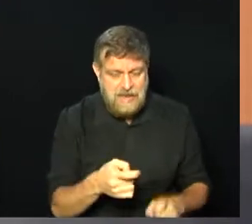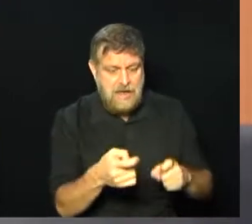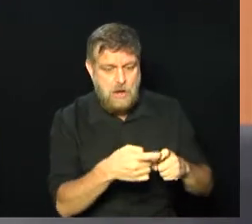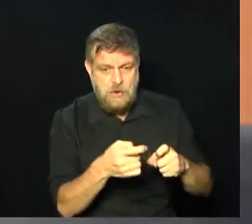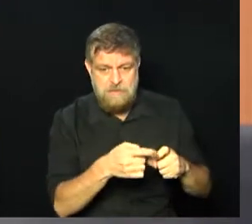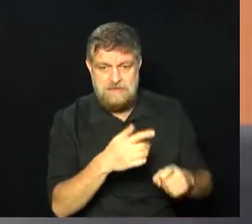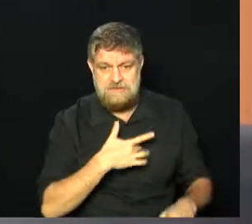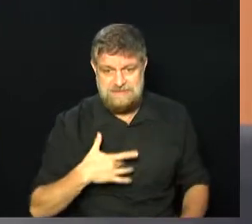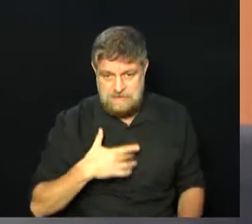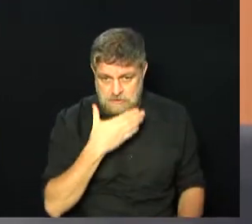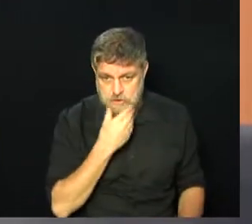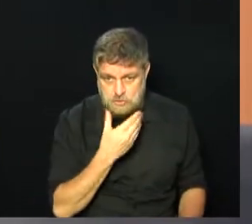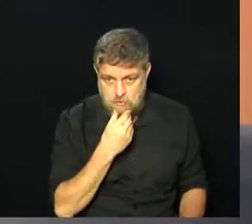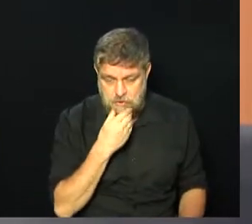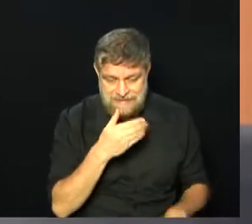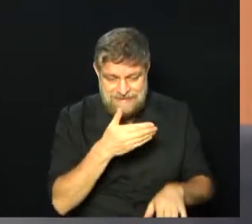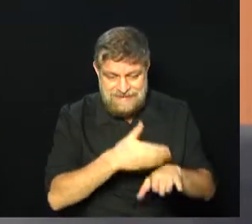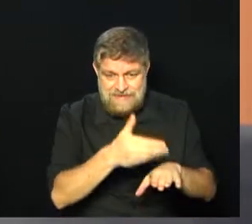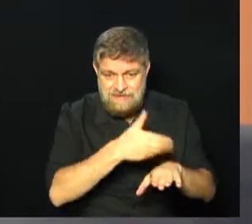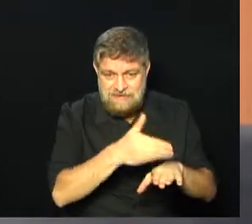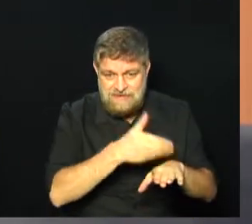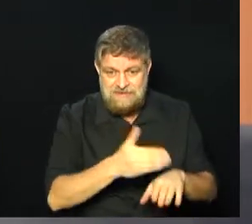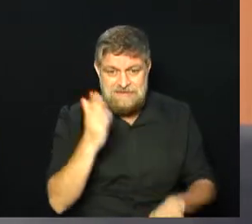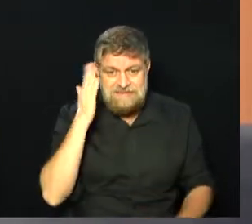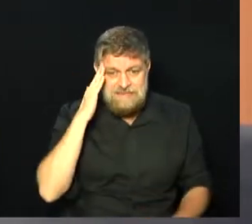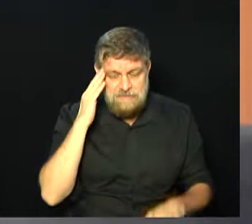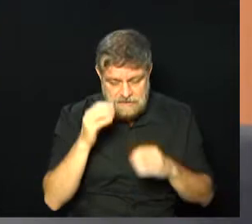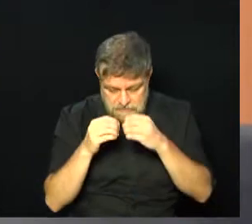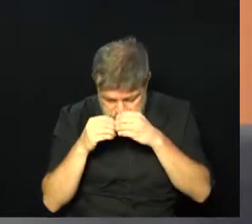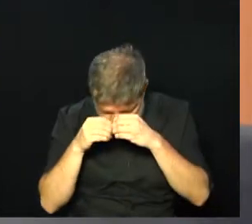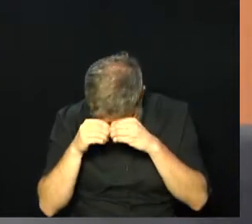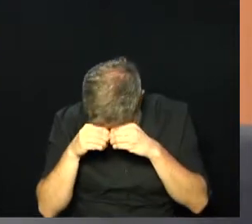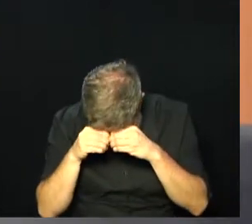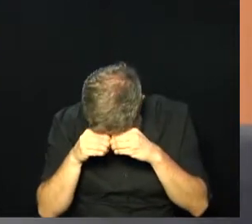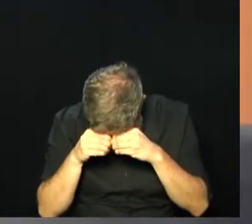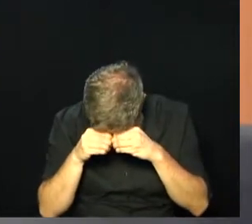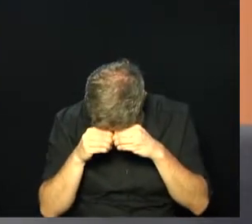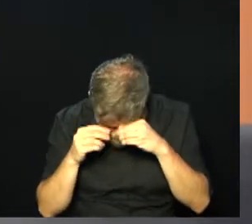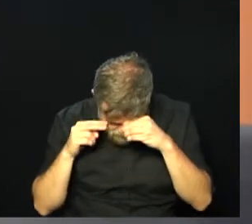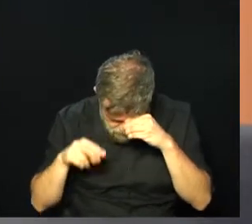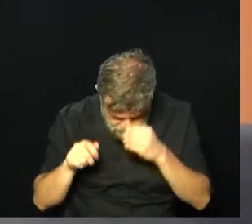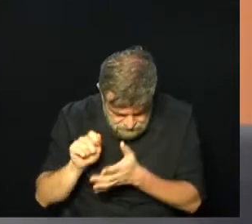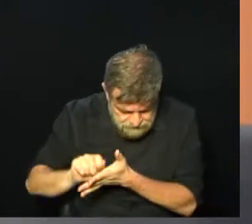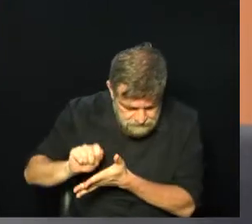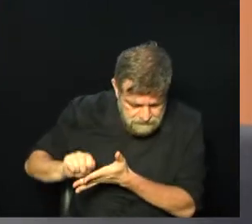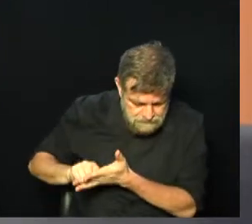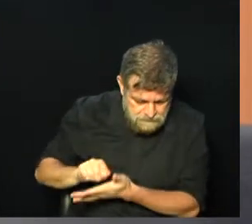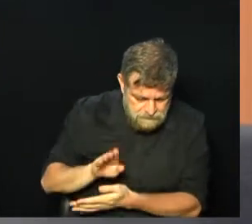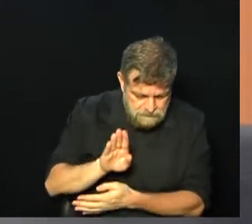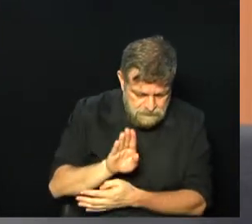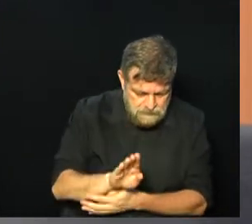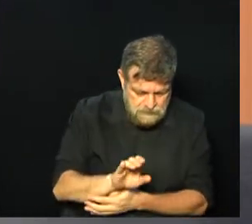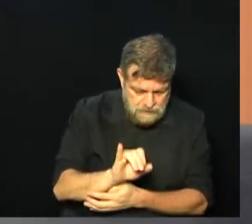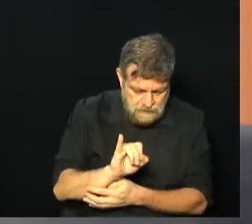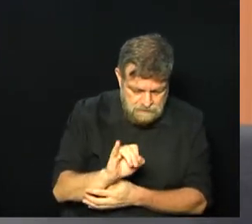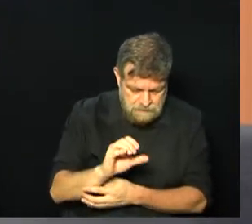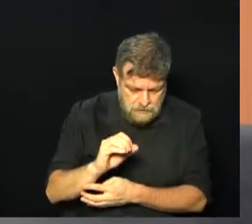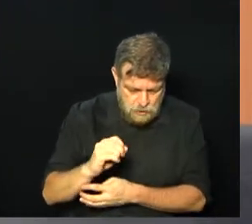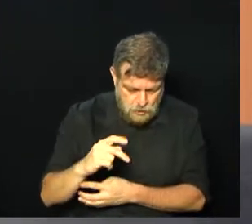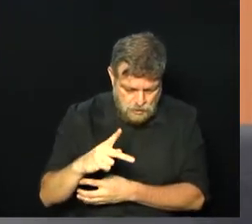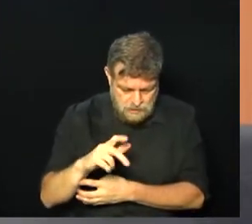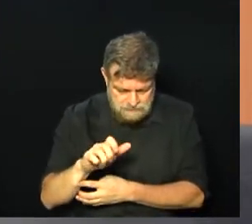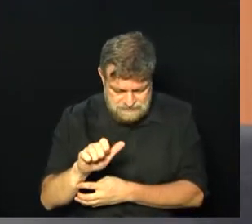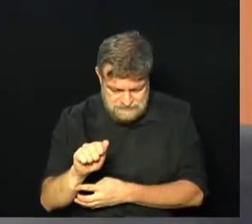fazer biópsia. No serviço privado, você tem, geralmente, quem faz a biópsia da próstata são